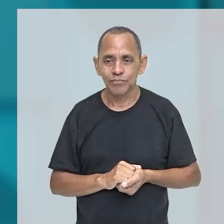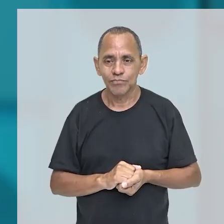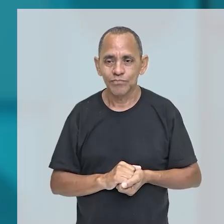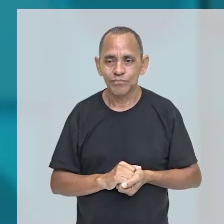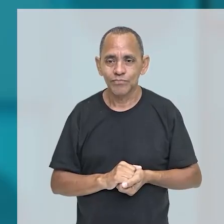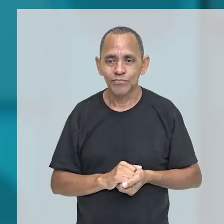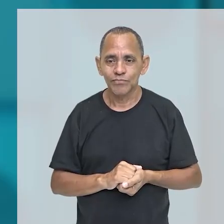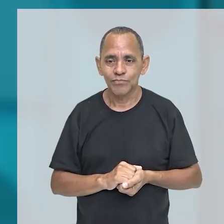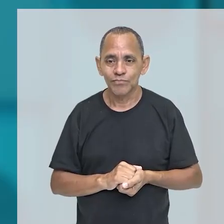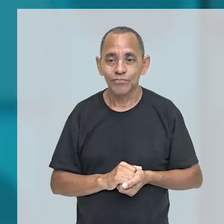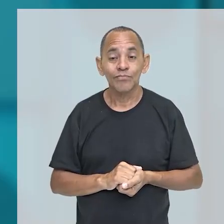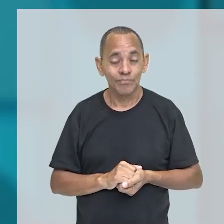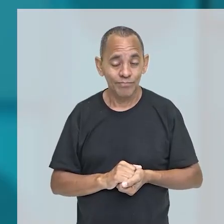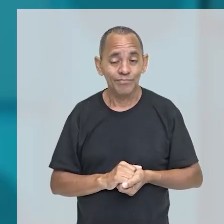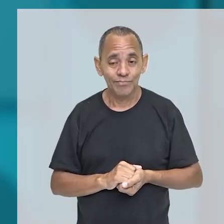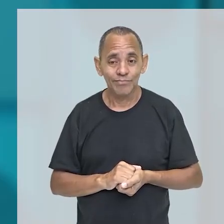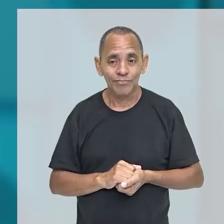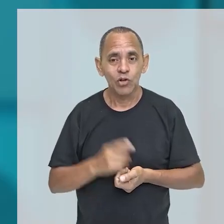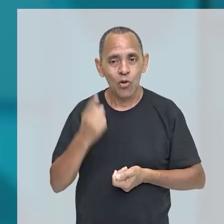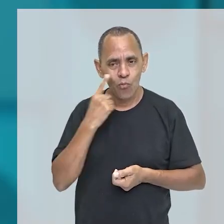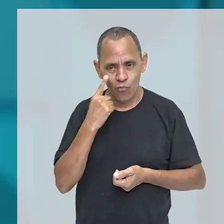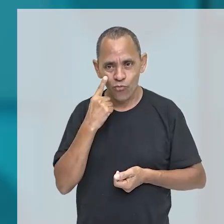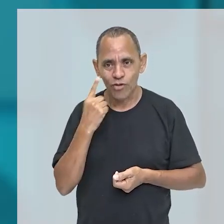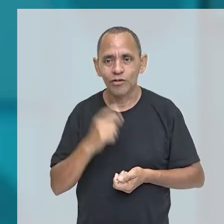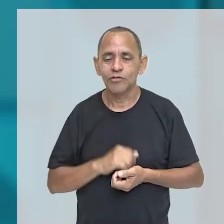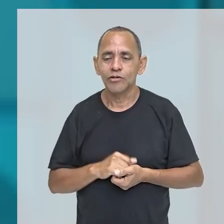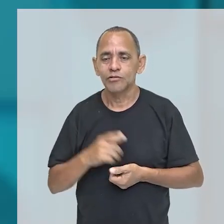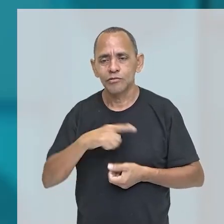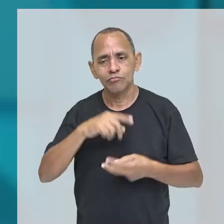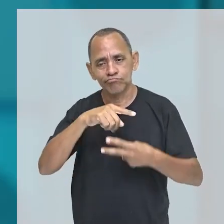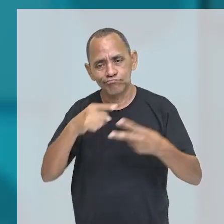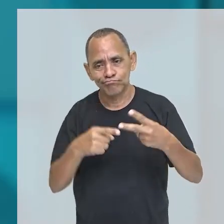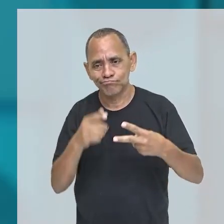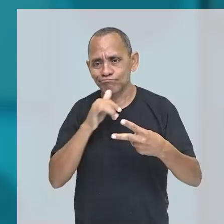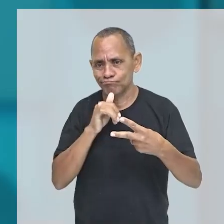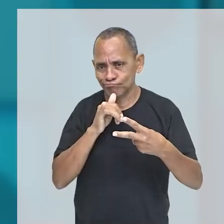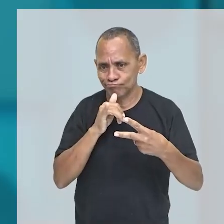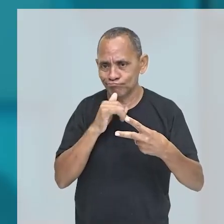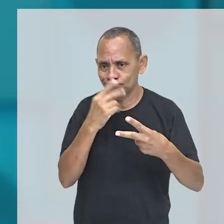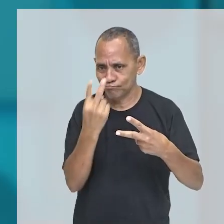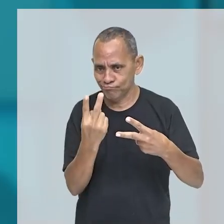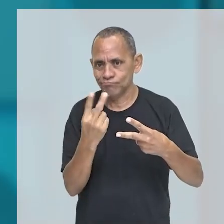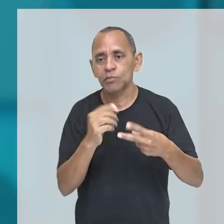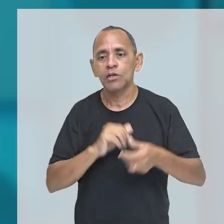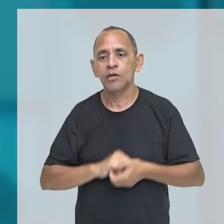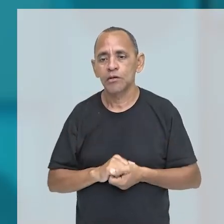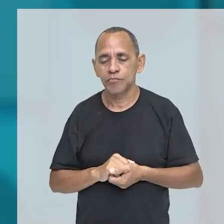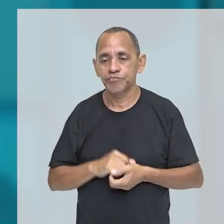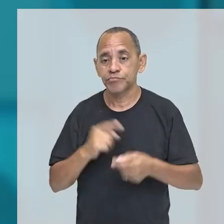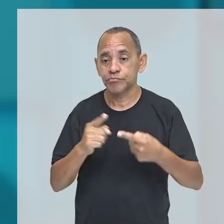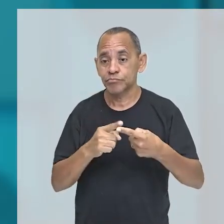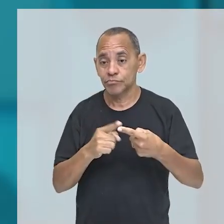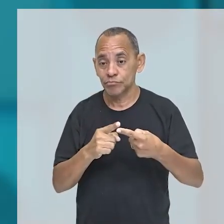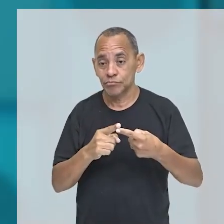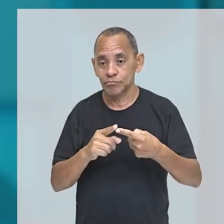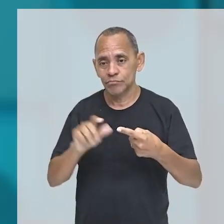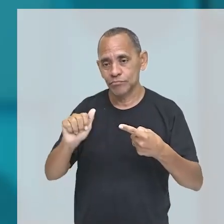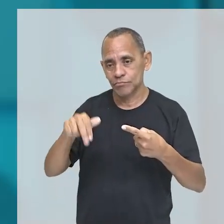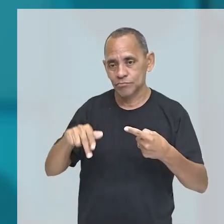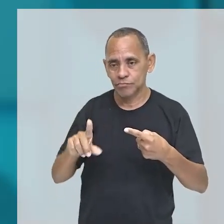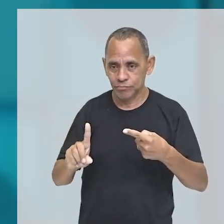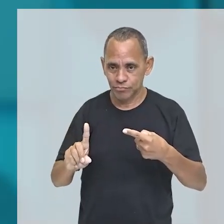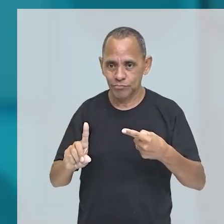Bem, então vocês puderam acompanhar dois exemplos de conectores. O primeiro, na primeira frase, foi o and,